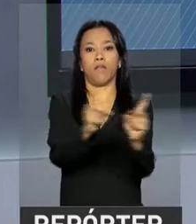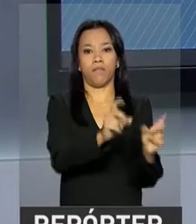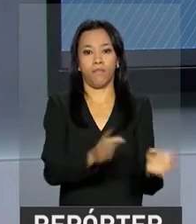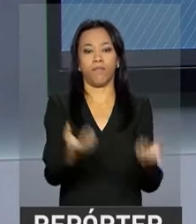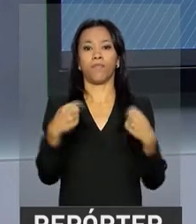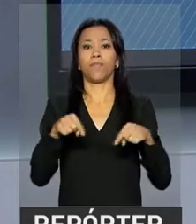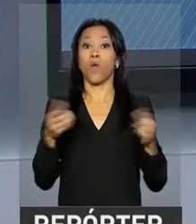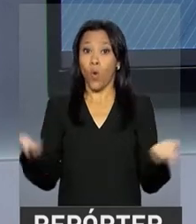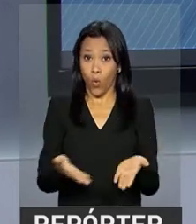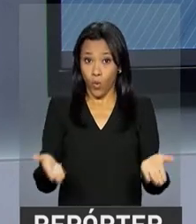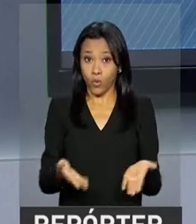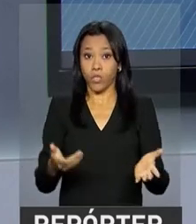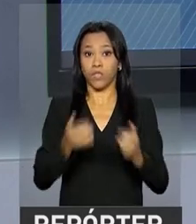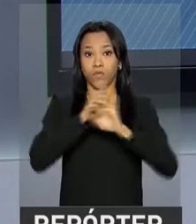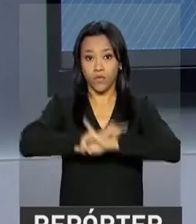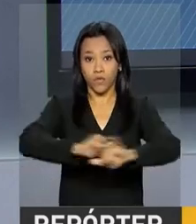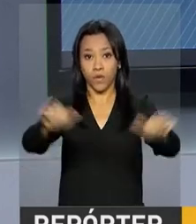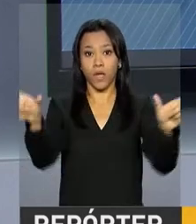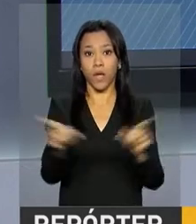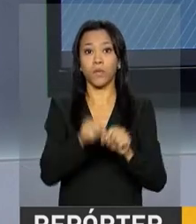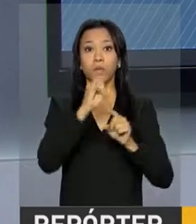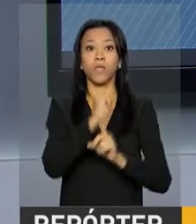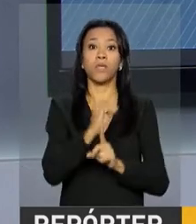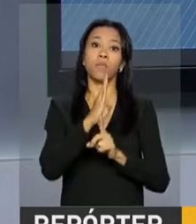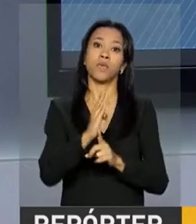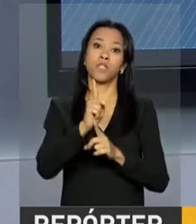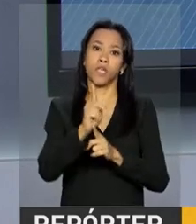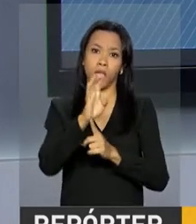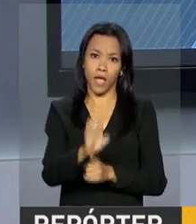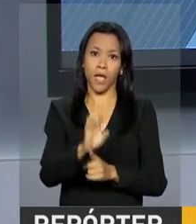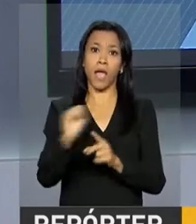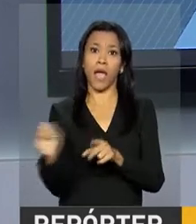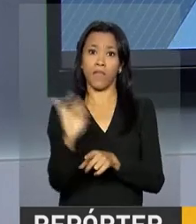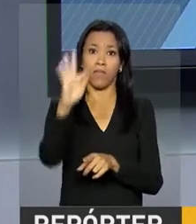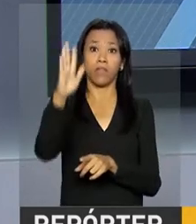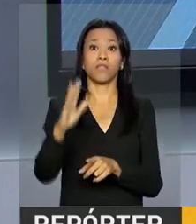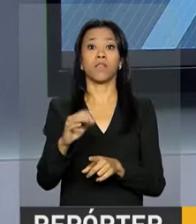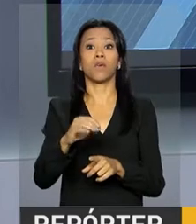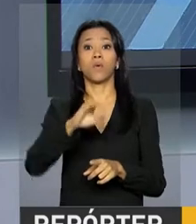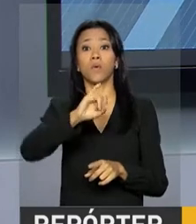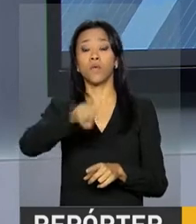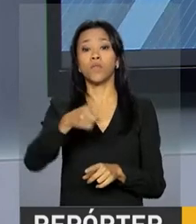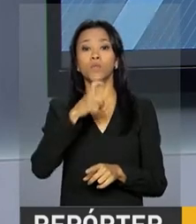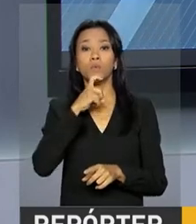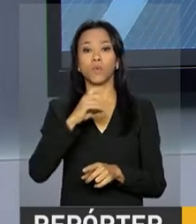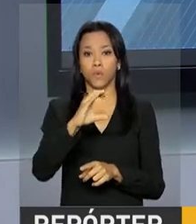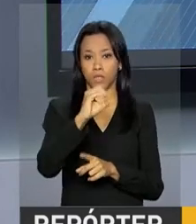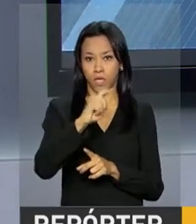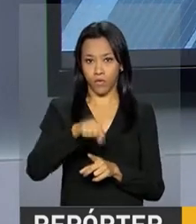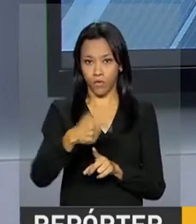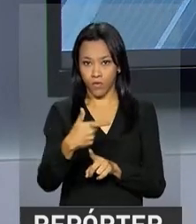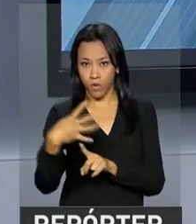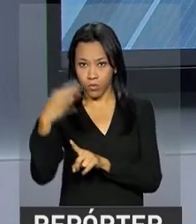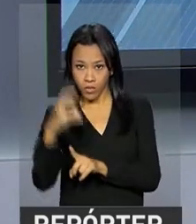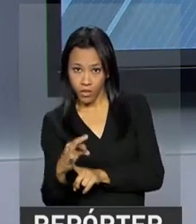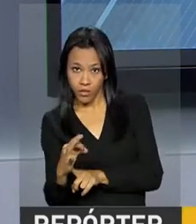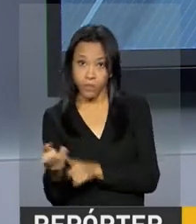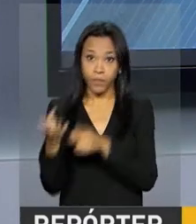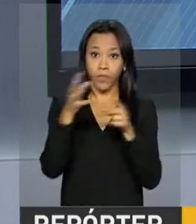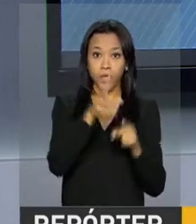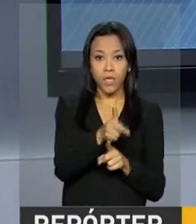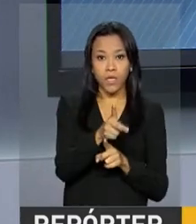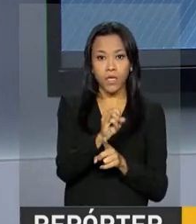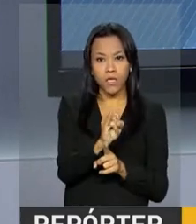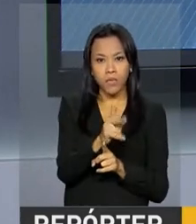IBGE divulgou hoje que a inflação em julho ficou em 0,24%. Com isso, o IPCA em 12